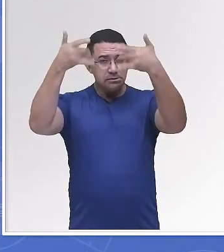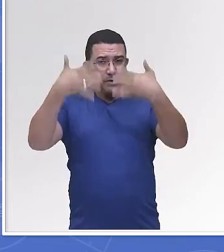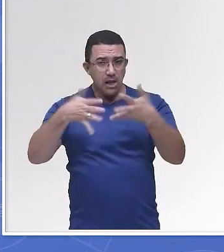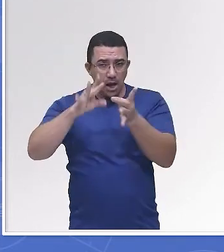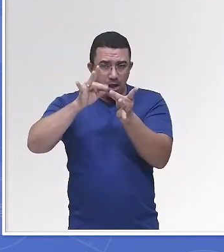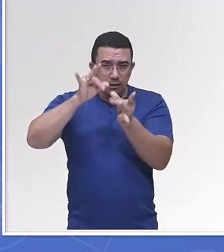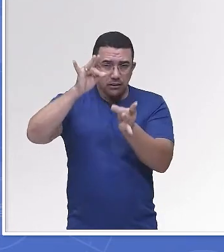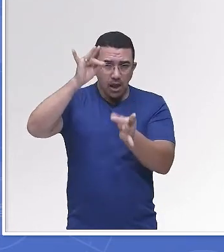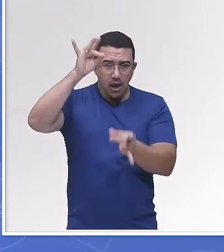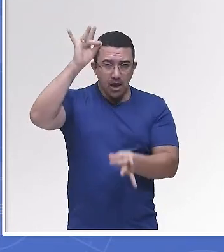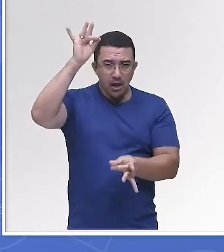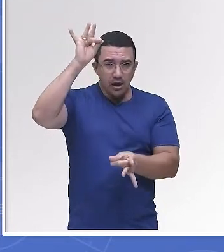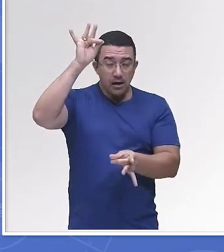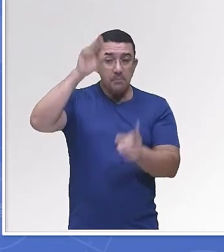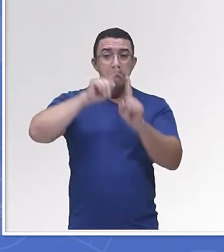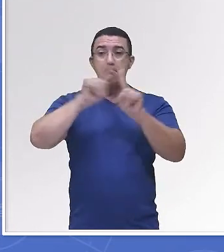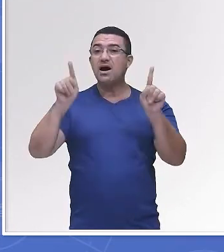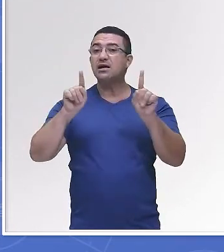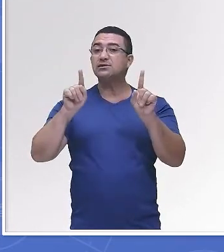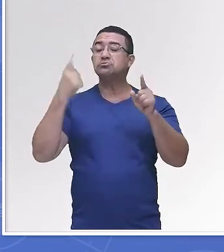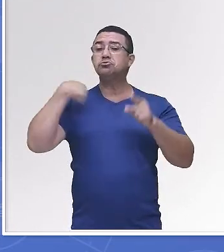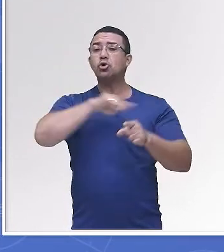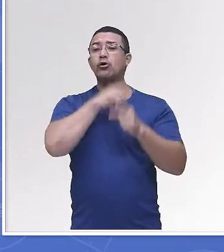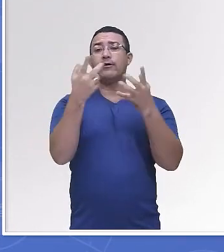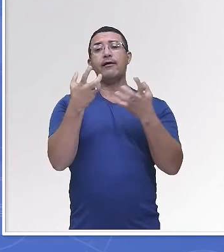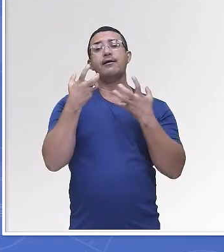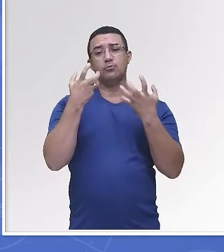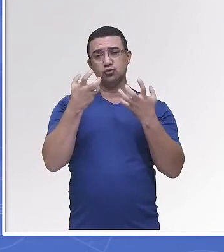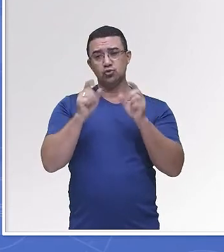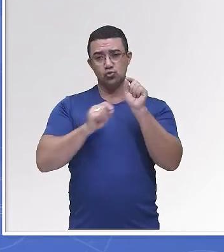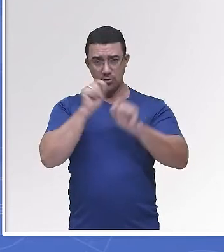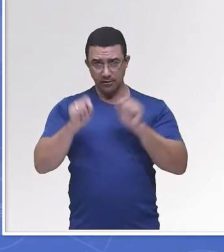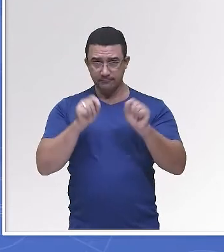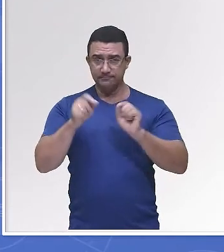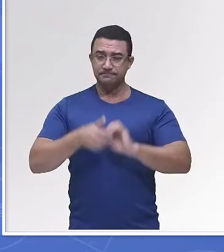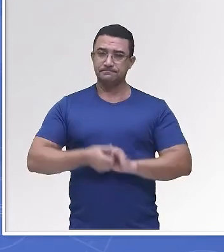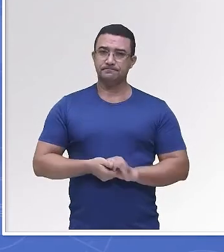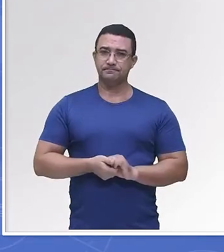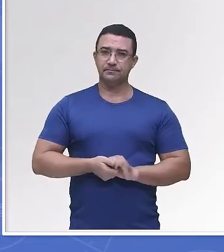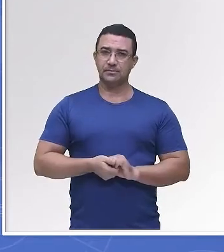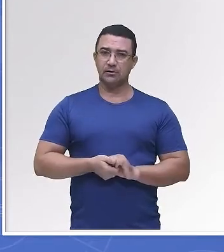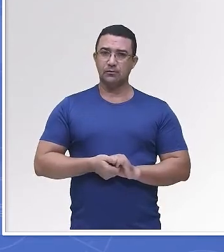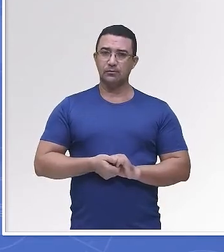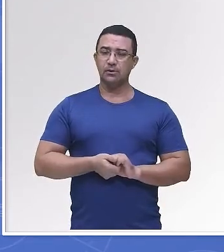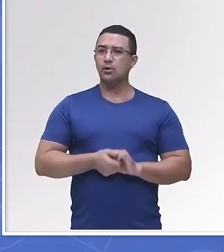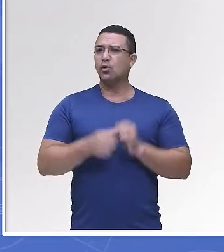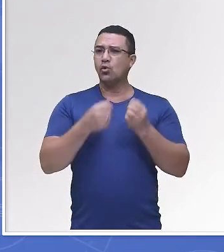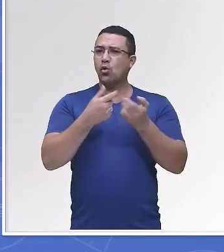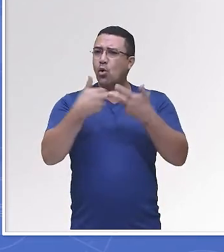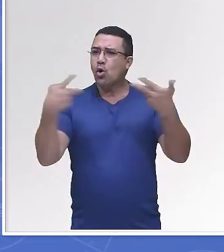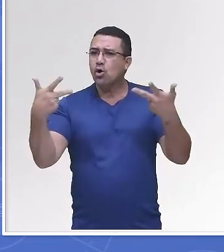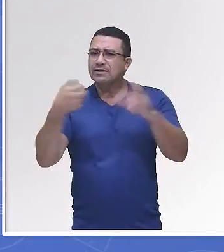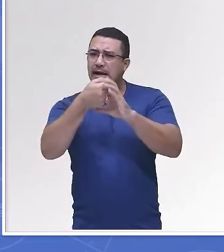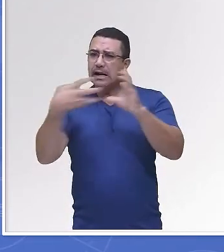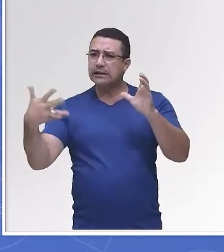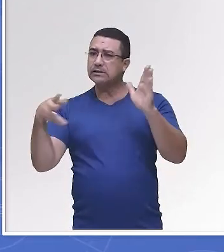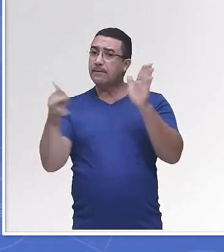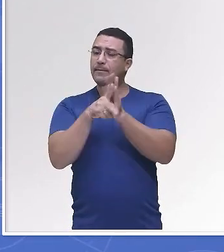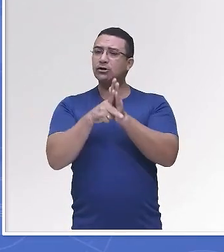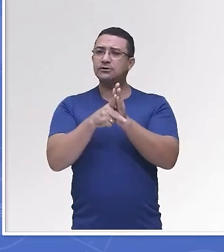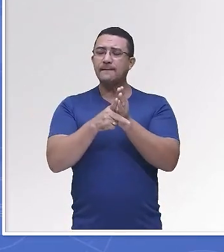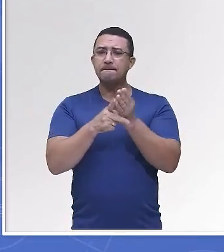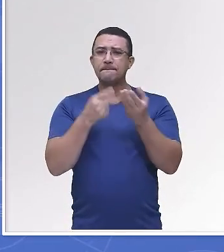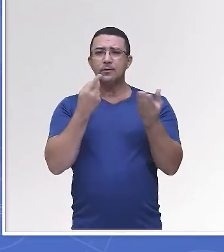deixa explícito que queremos o quê? A descrição que está pautada em aspectos que são percebidos pelo